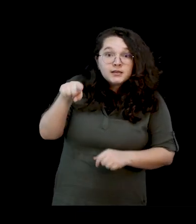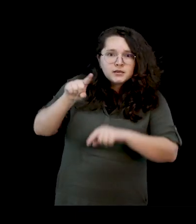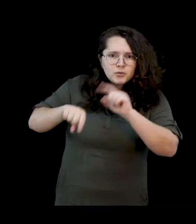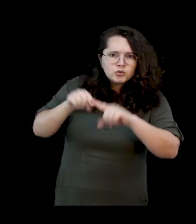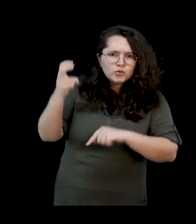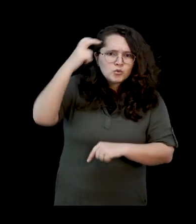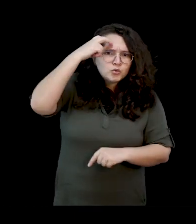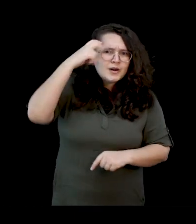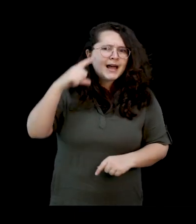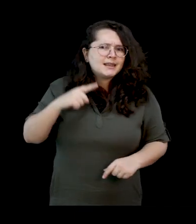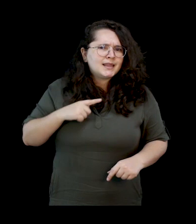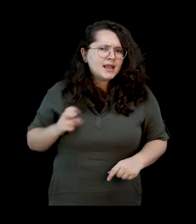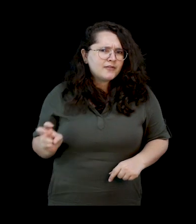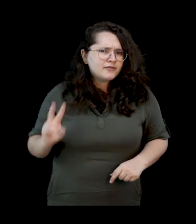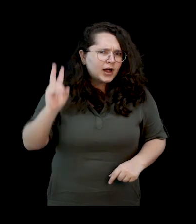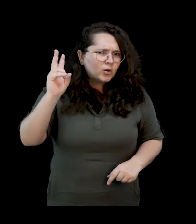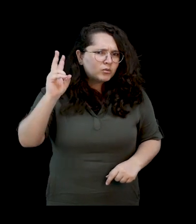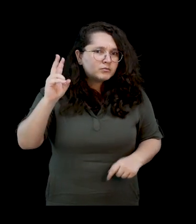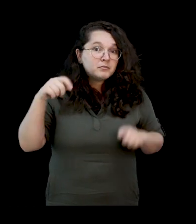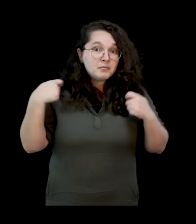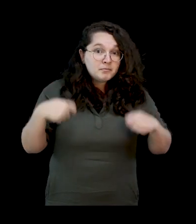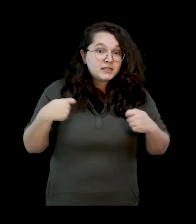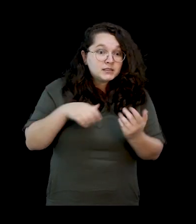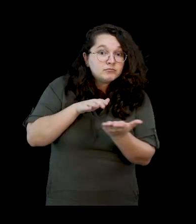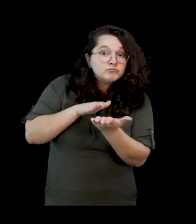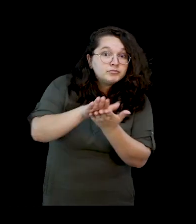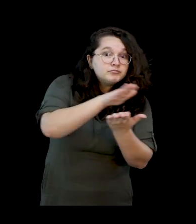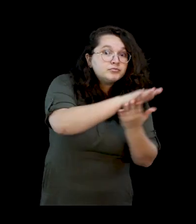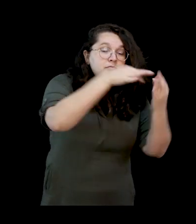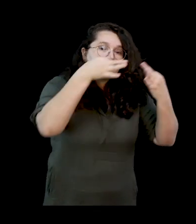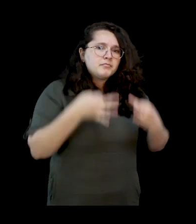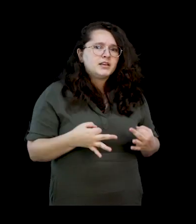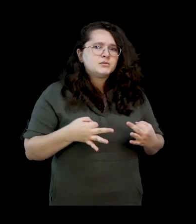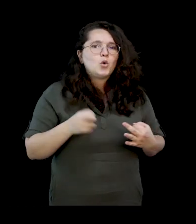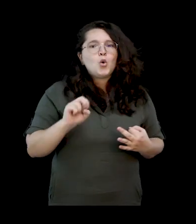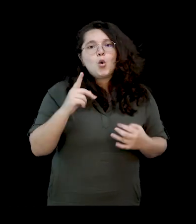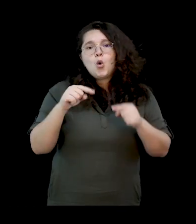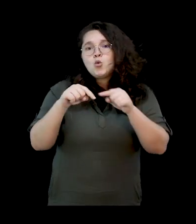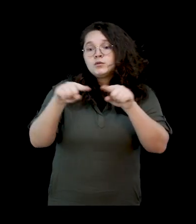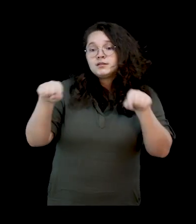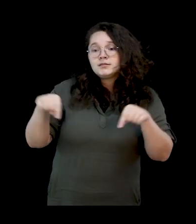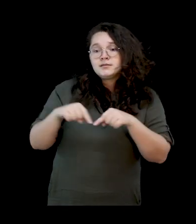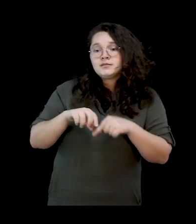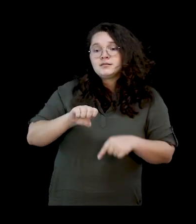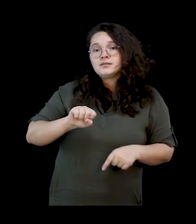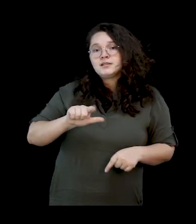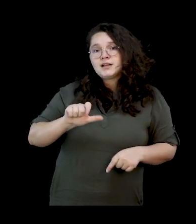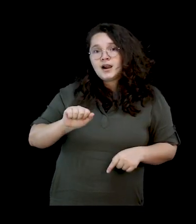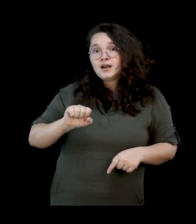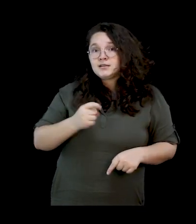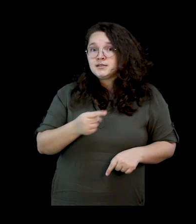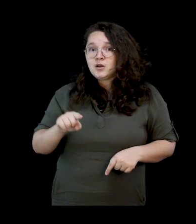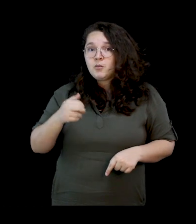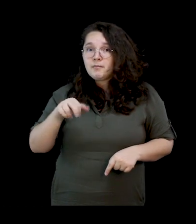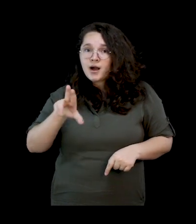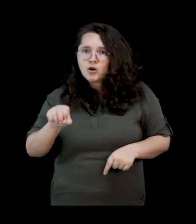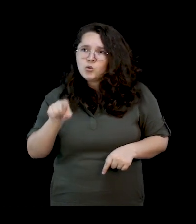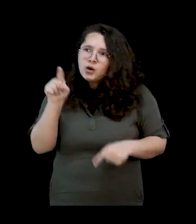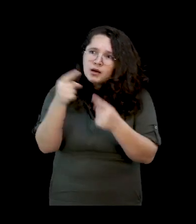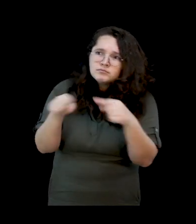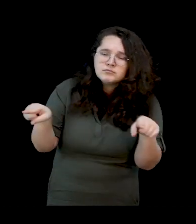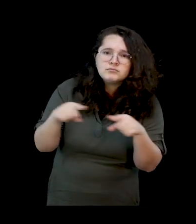publicado numa coleção? Merece ser levado à Sala São Paulo? Parece que esse tipo de raciocínio hoje, Manuel, não sei como você pensa, né,